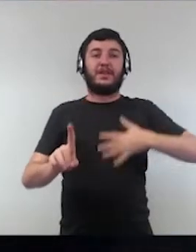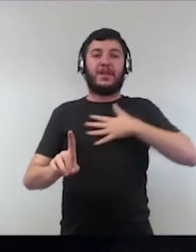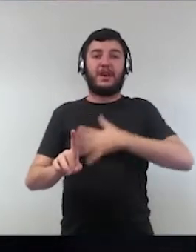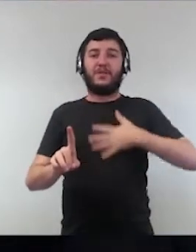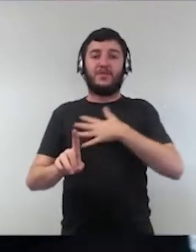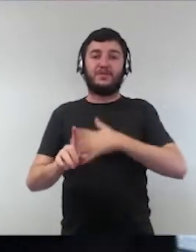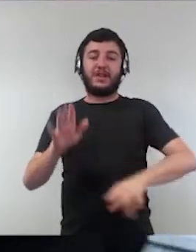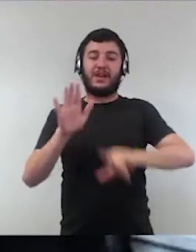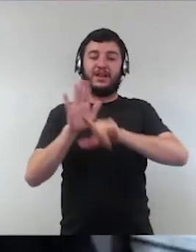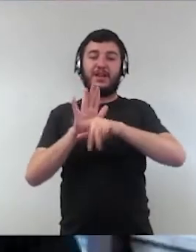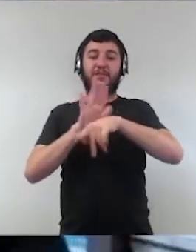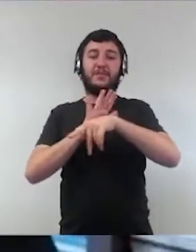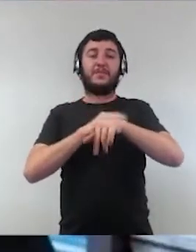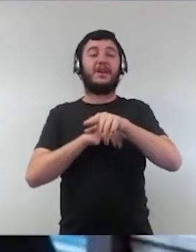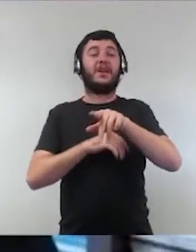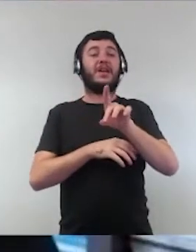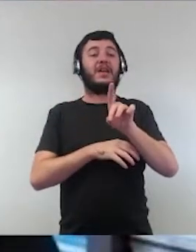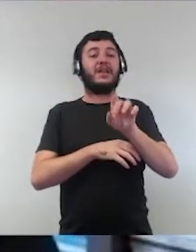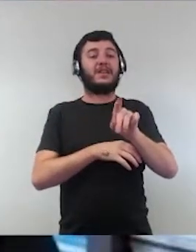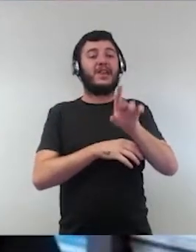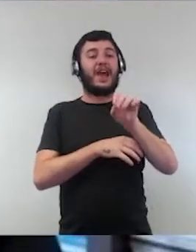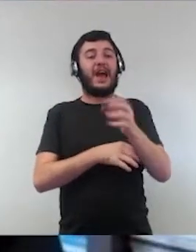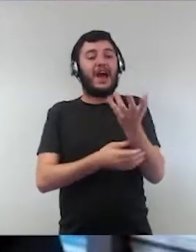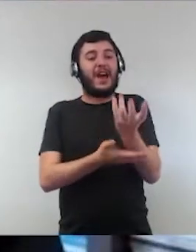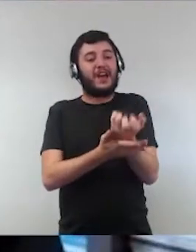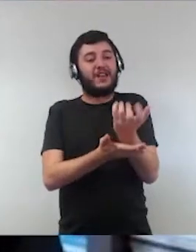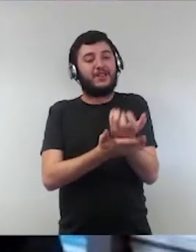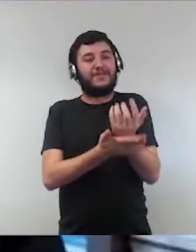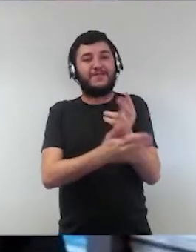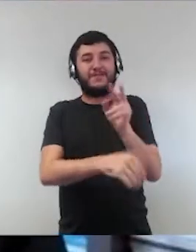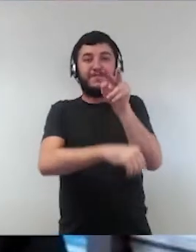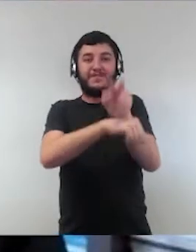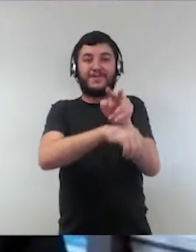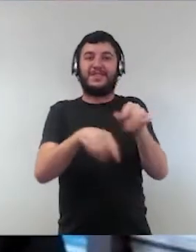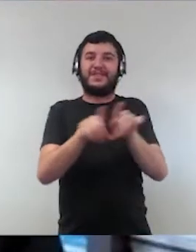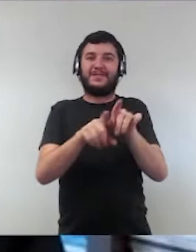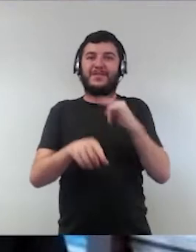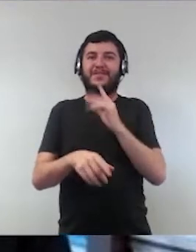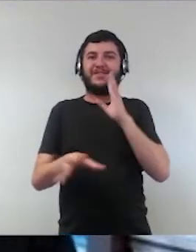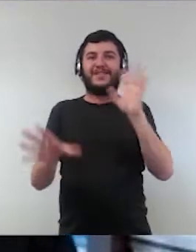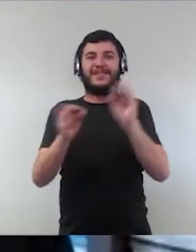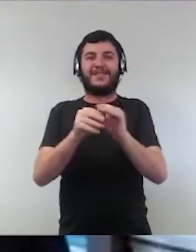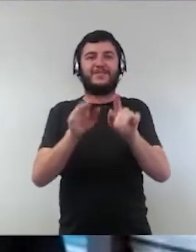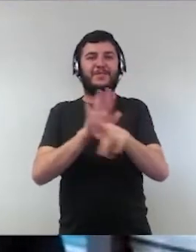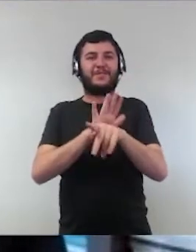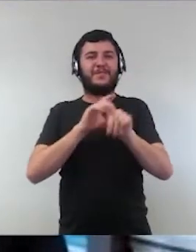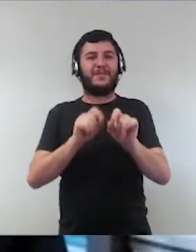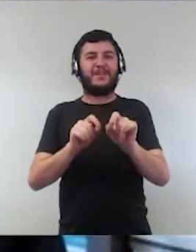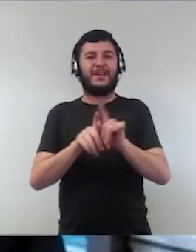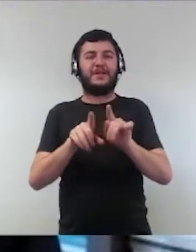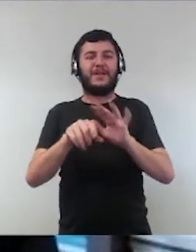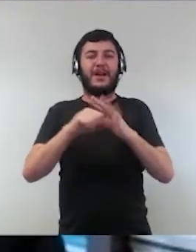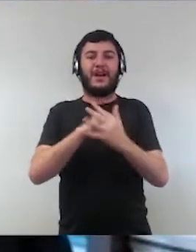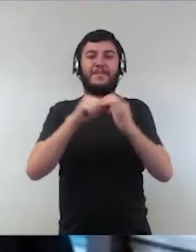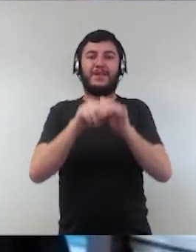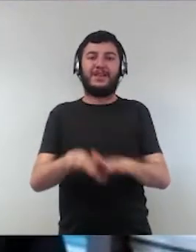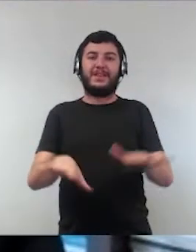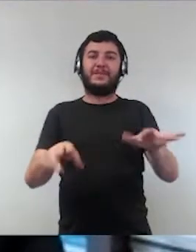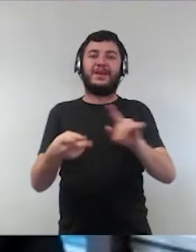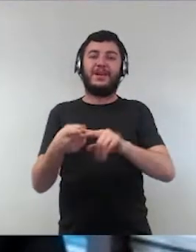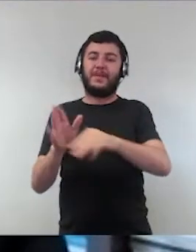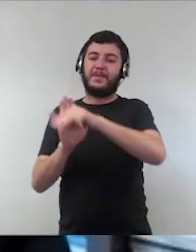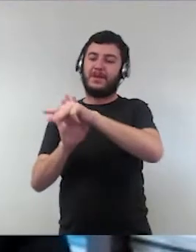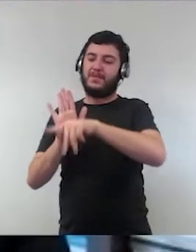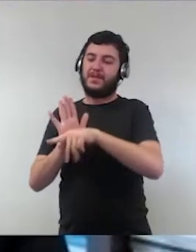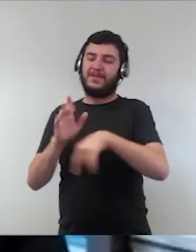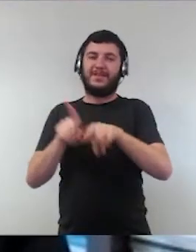Proteção de Dados. Parece que, de alguma maneira, a pandemia, especificamente essa medida provisória e essa decisão do